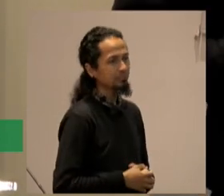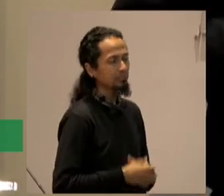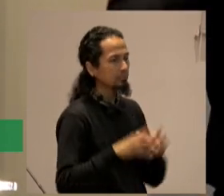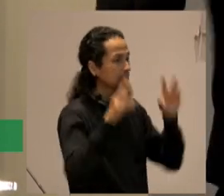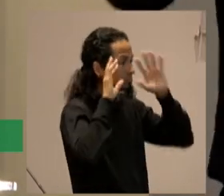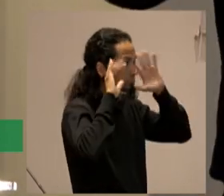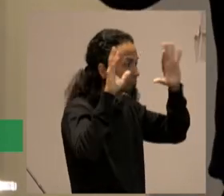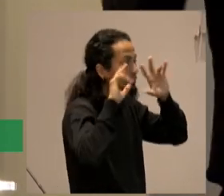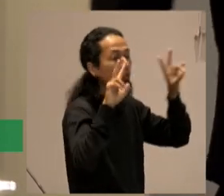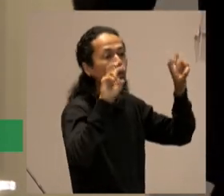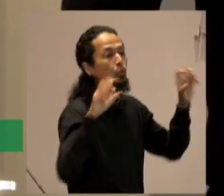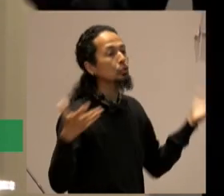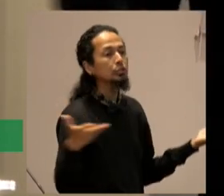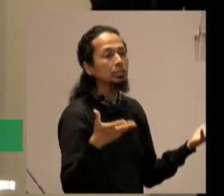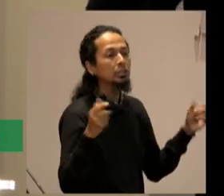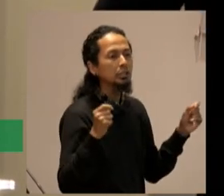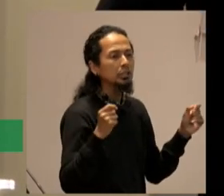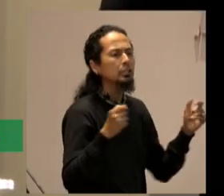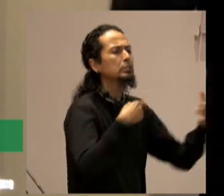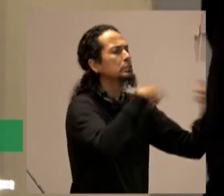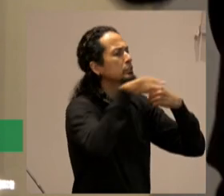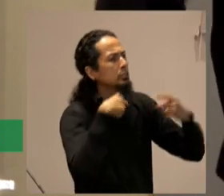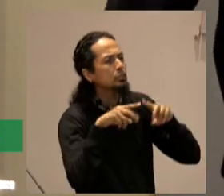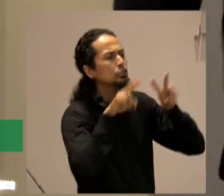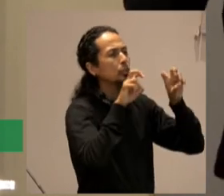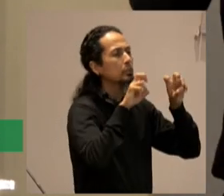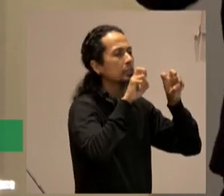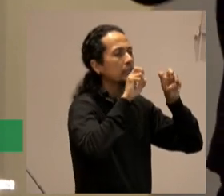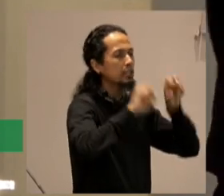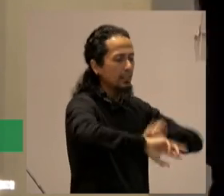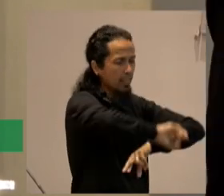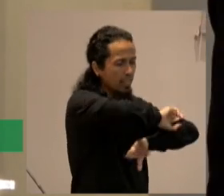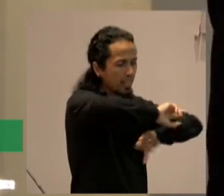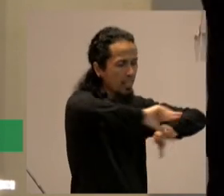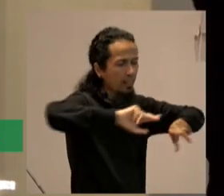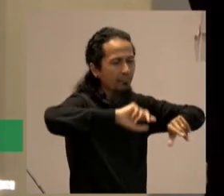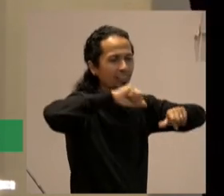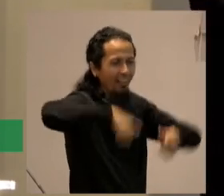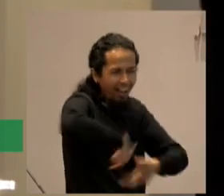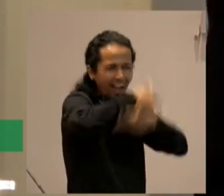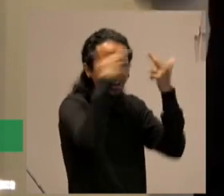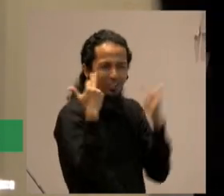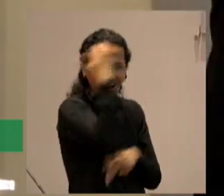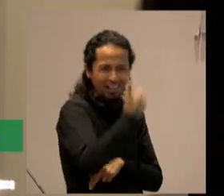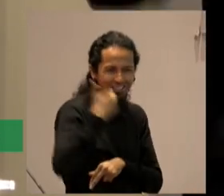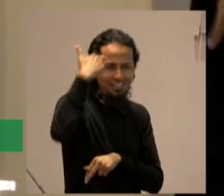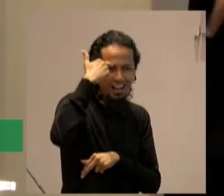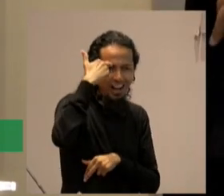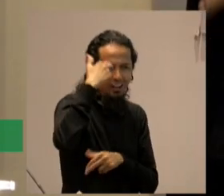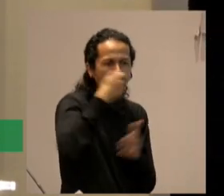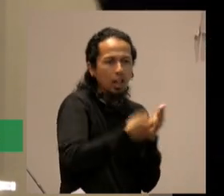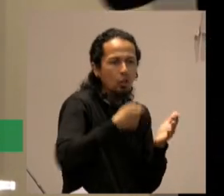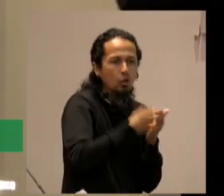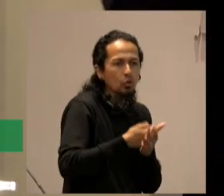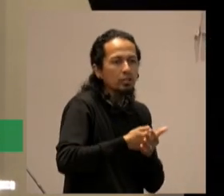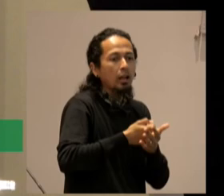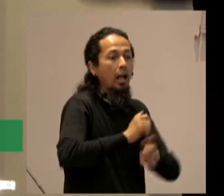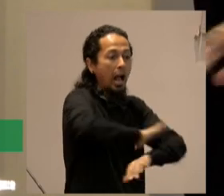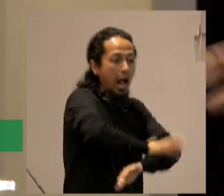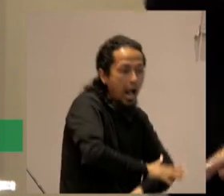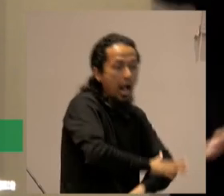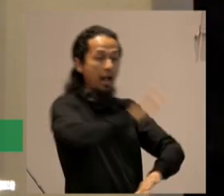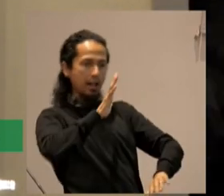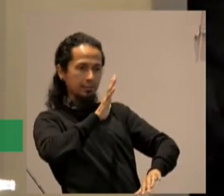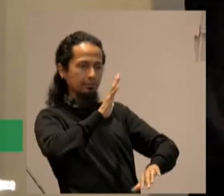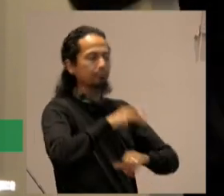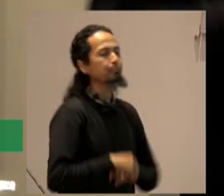políticas educacionais com ênfase na diversidade étnico-racial e na educação antirracista. Em função disso, serão